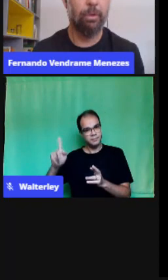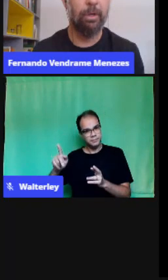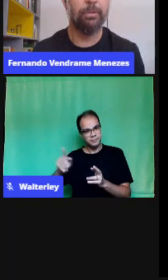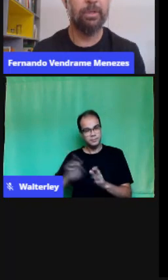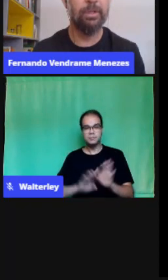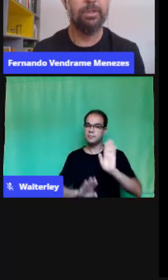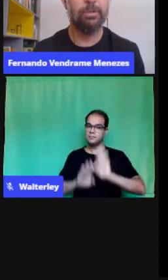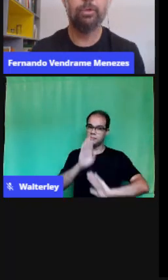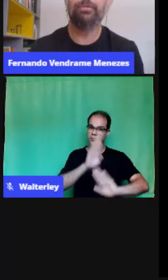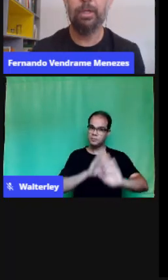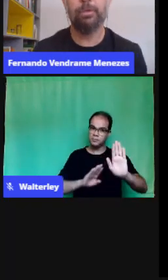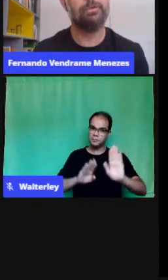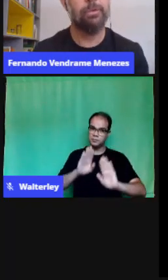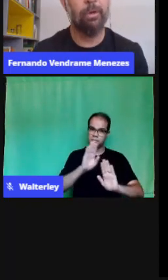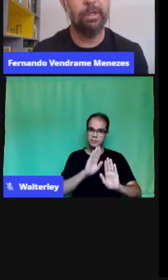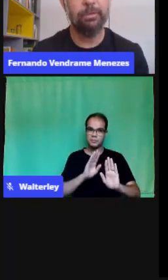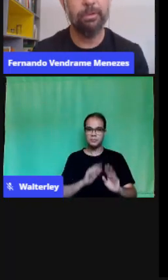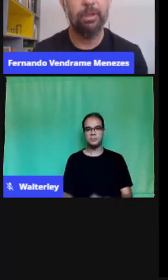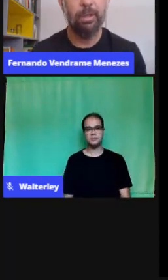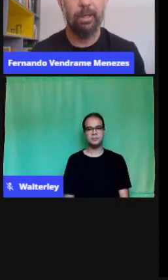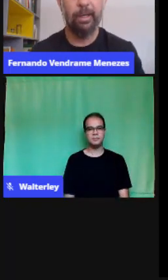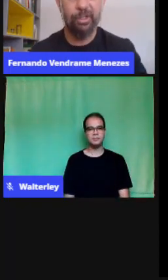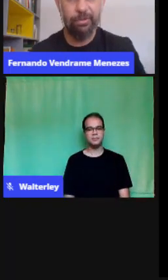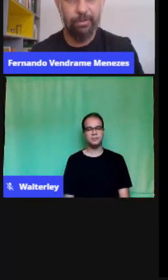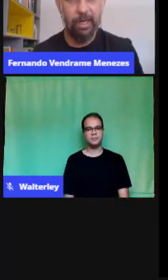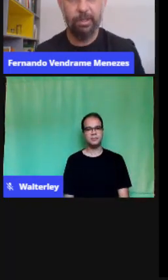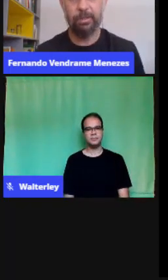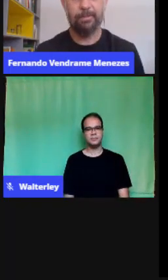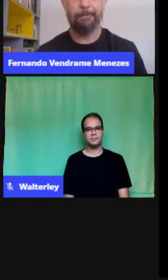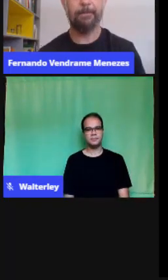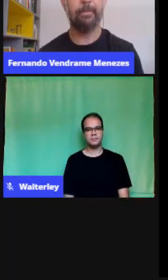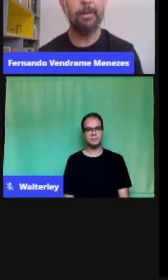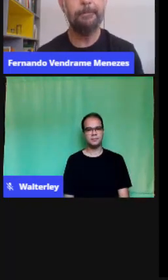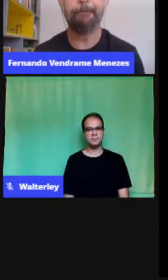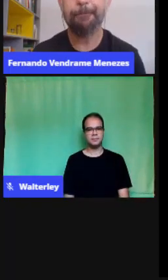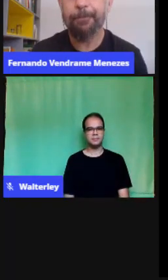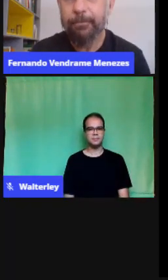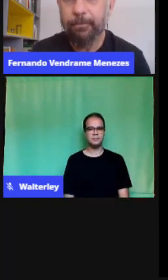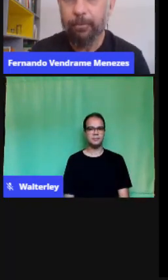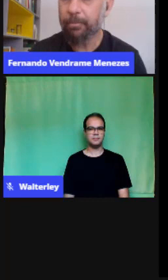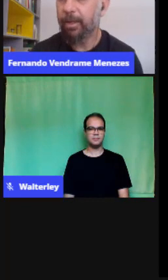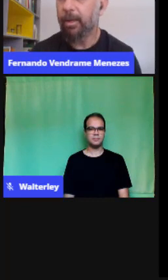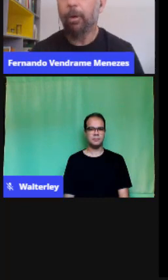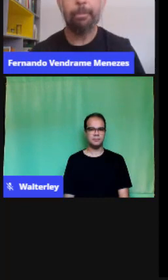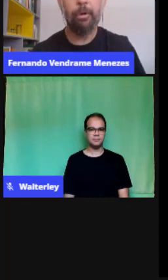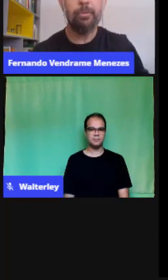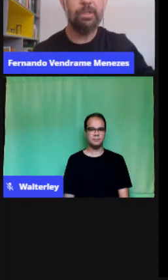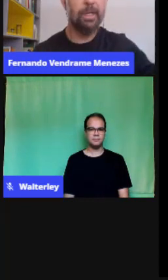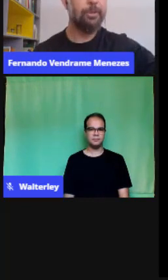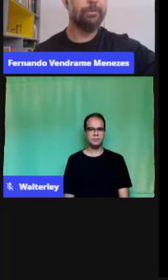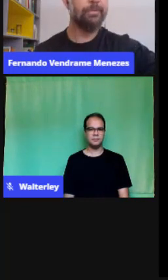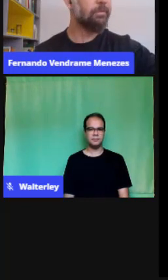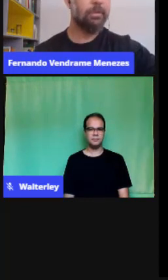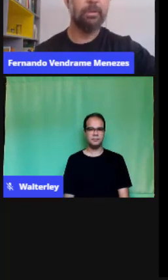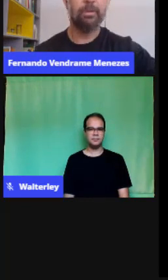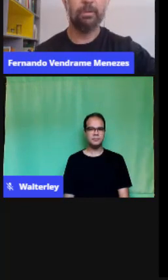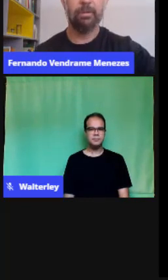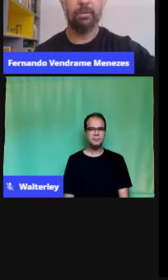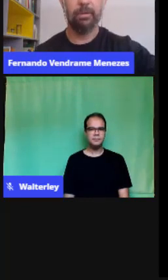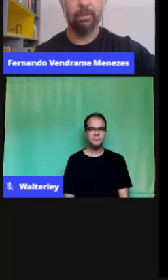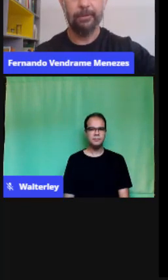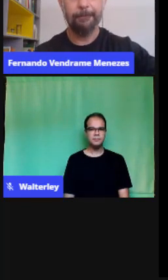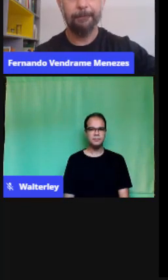processos históricos, entre esses dois contextos históricos diferentes. Tá bem? O próximo slide, por